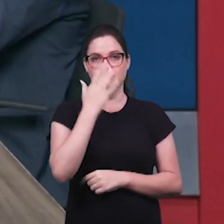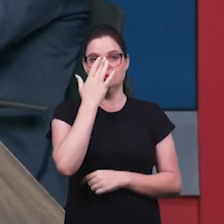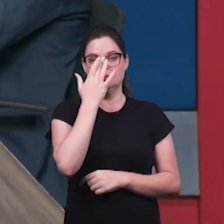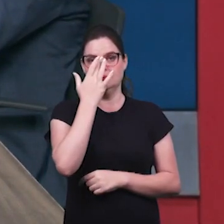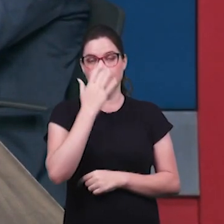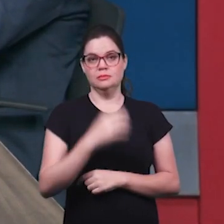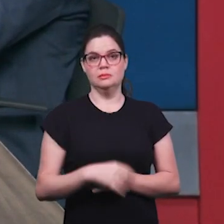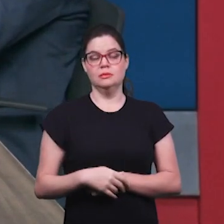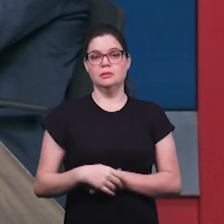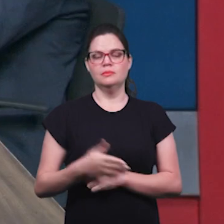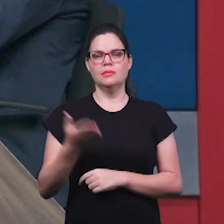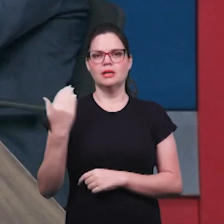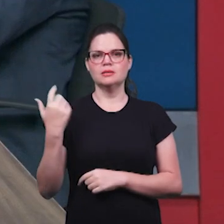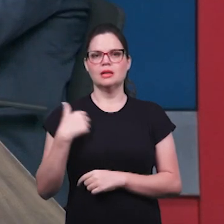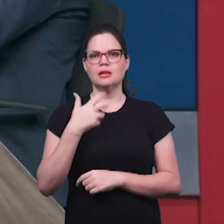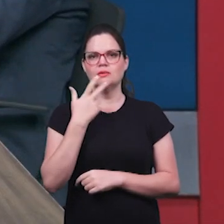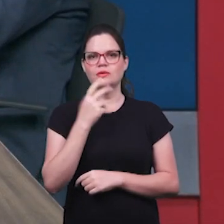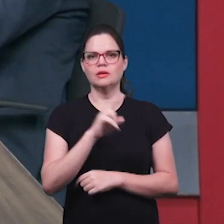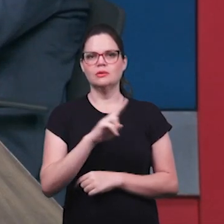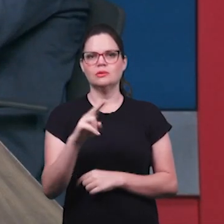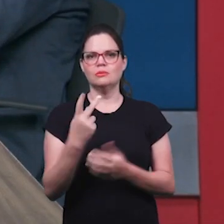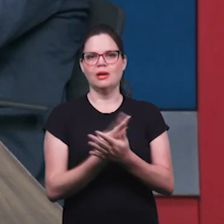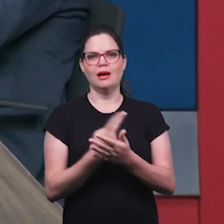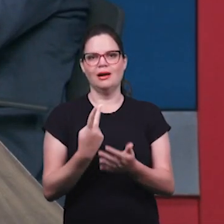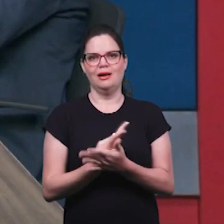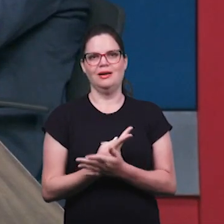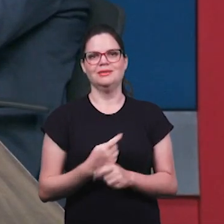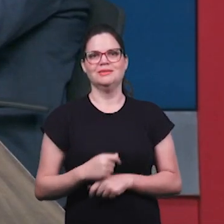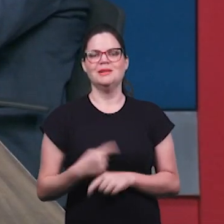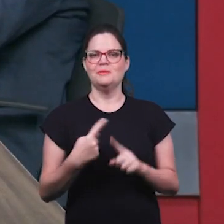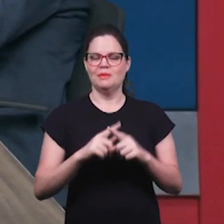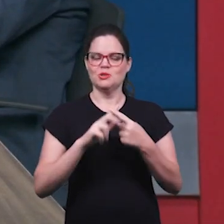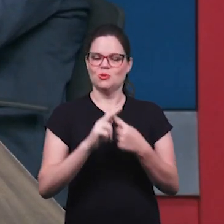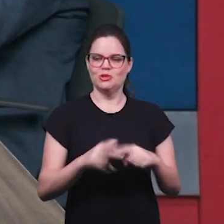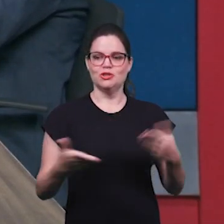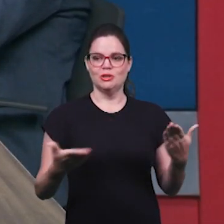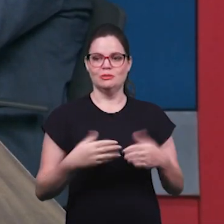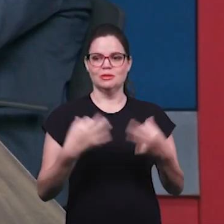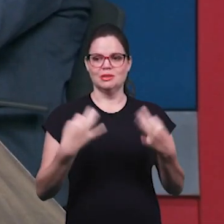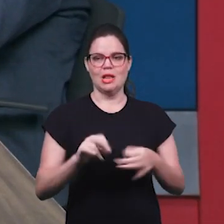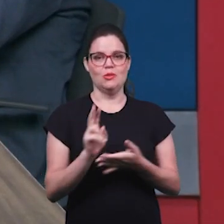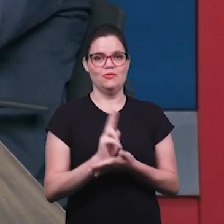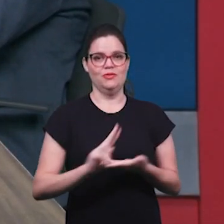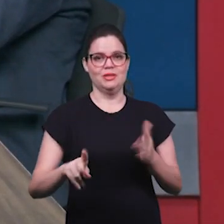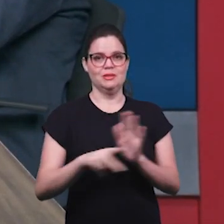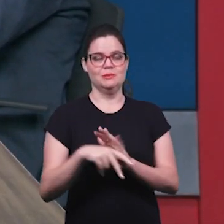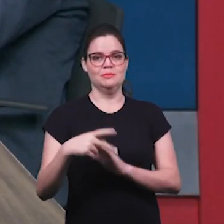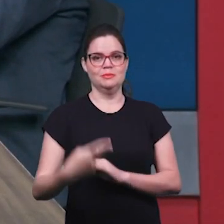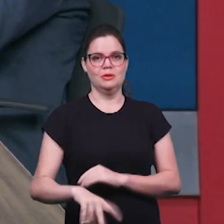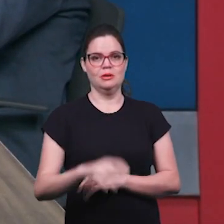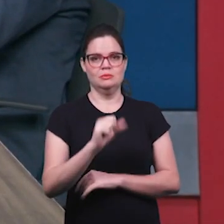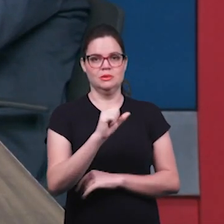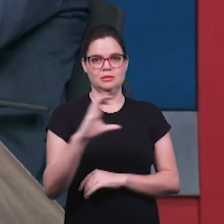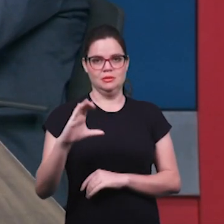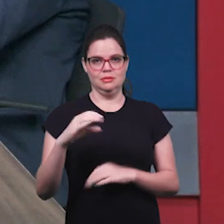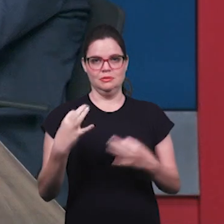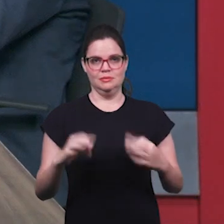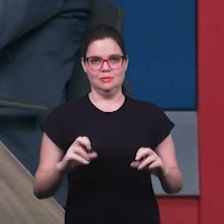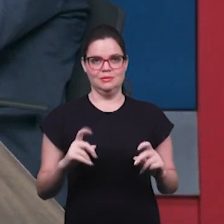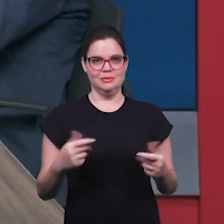eu falei o nome da instituição equivocadamente, fazendo a correção aqui. Ainda dá tempo, professor Alexandre?